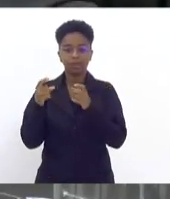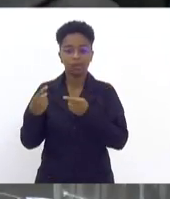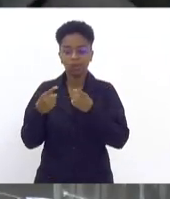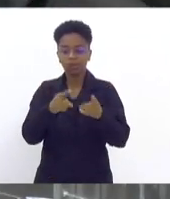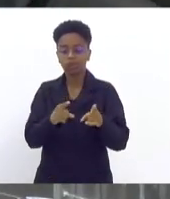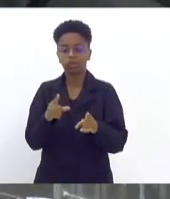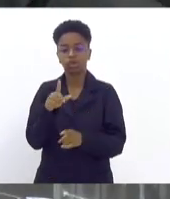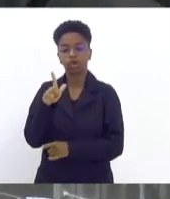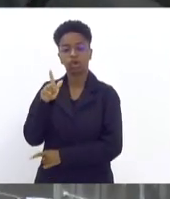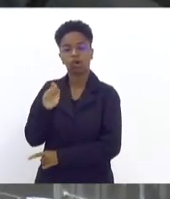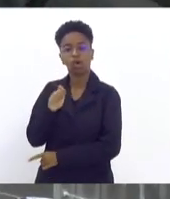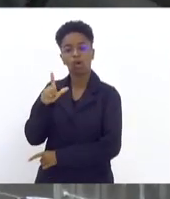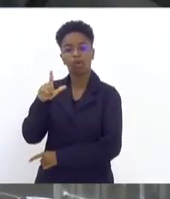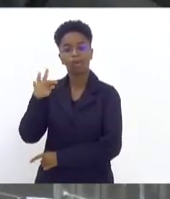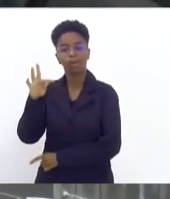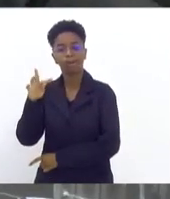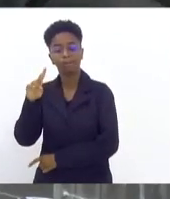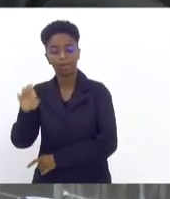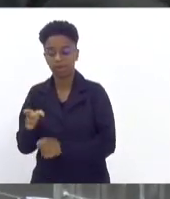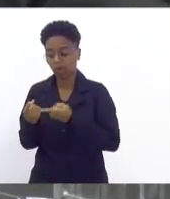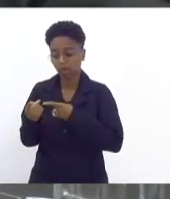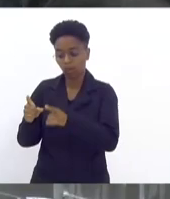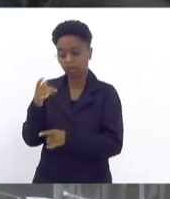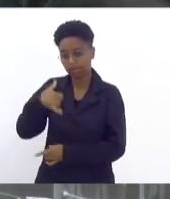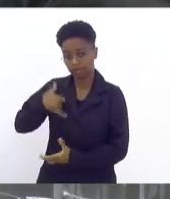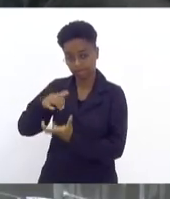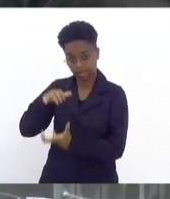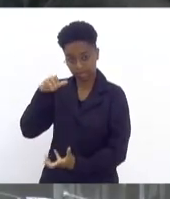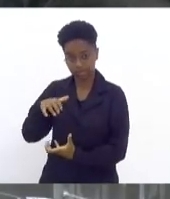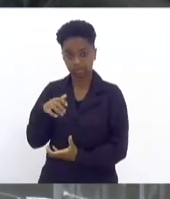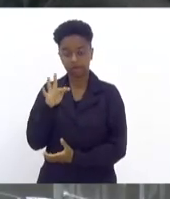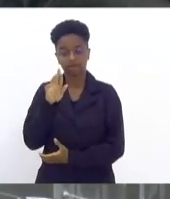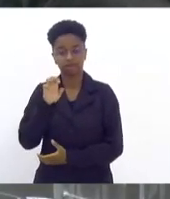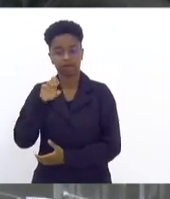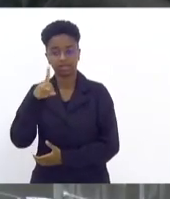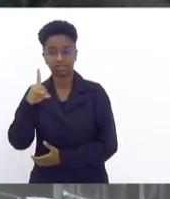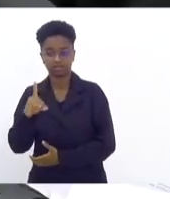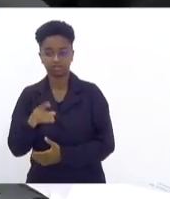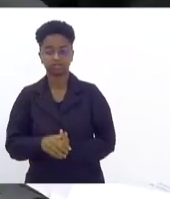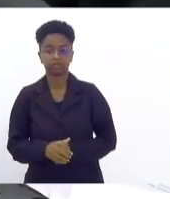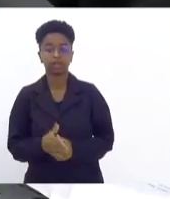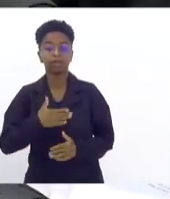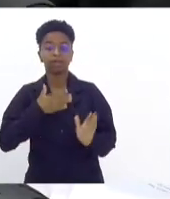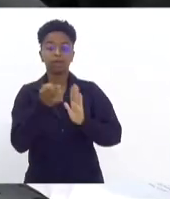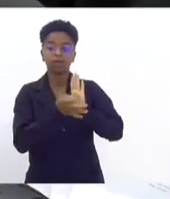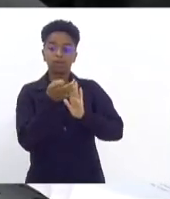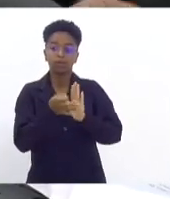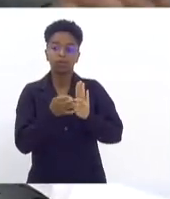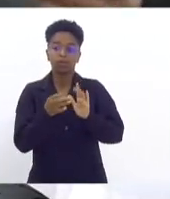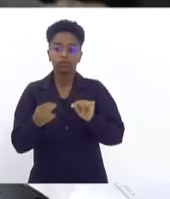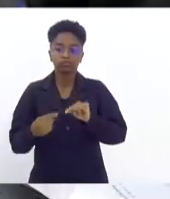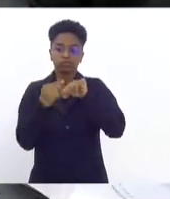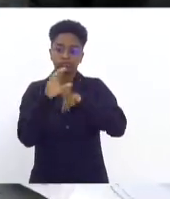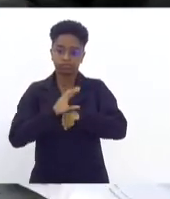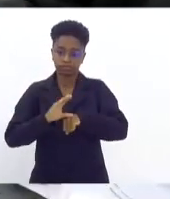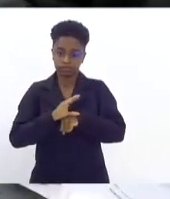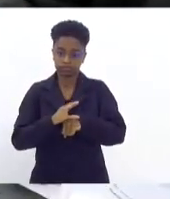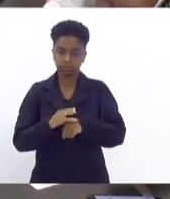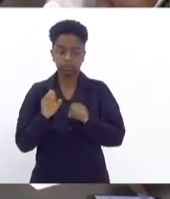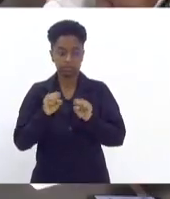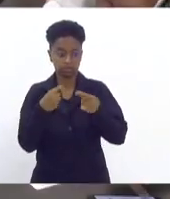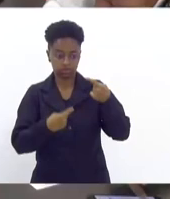financeiros praticados contra idosos. Deputado Fred Pacheco. Presidente, meu parecer é pela constitucionalidade. Em